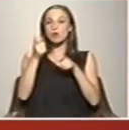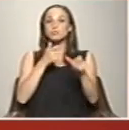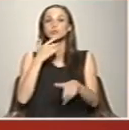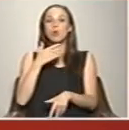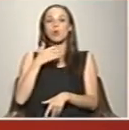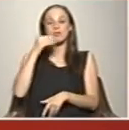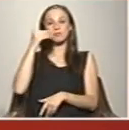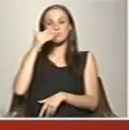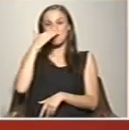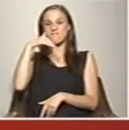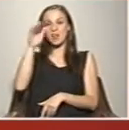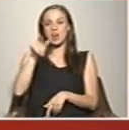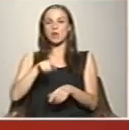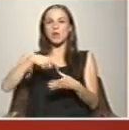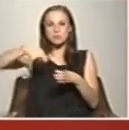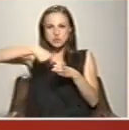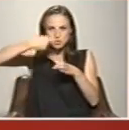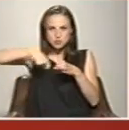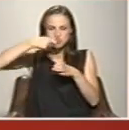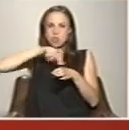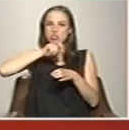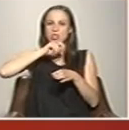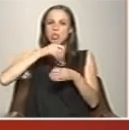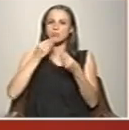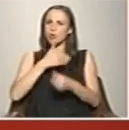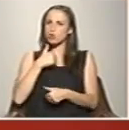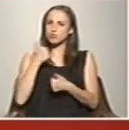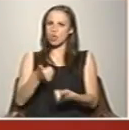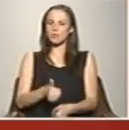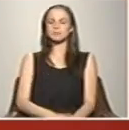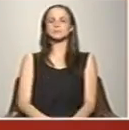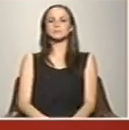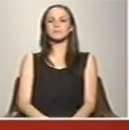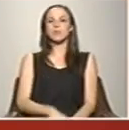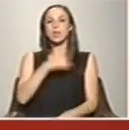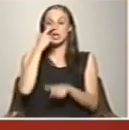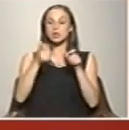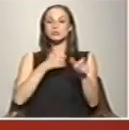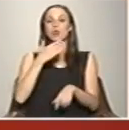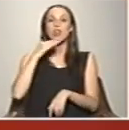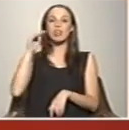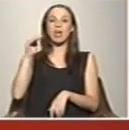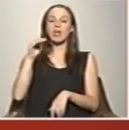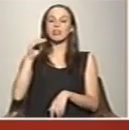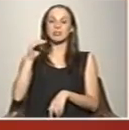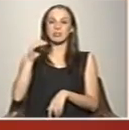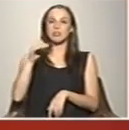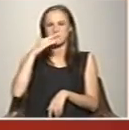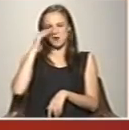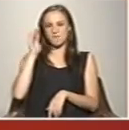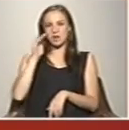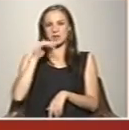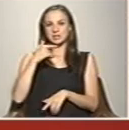exemplo, é uma papa que se pode fazer e que é saudável. Principalmente as pessoas com idade que têm mais dificuldade